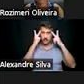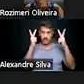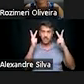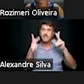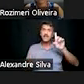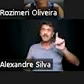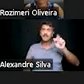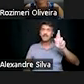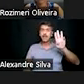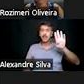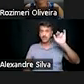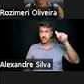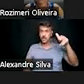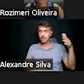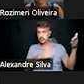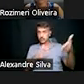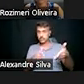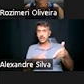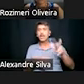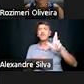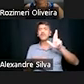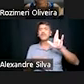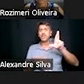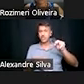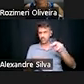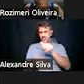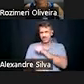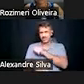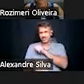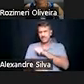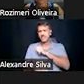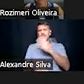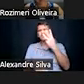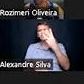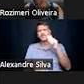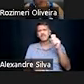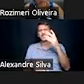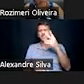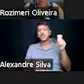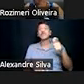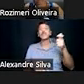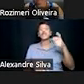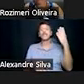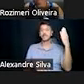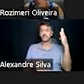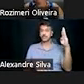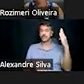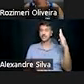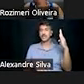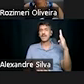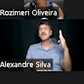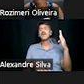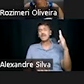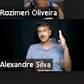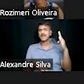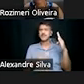ele quando chega no Rio de Janeiro, ele passou, me parece, 3 ou 4 meses na área de Botafogo, e ele sobe